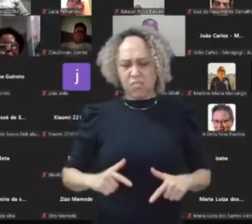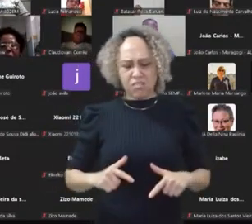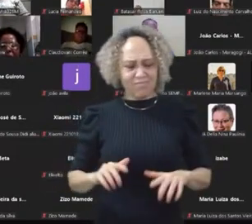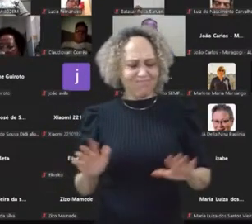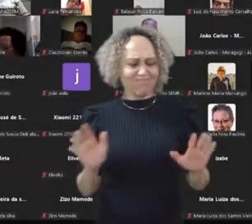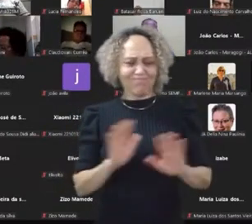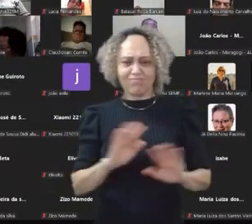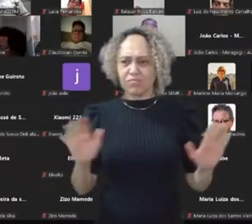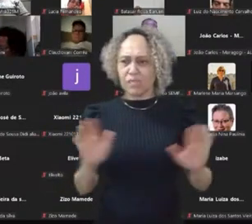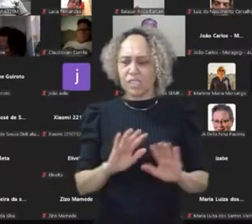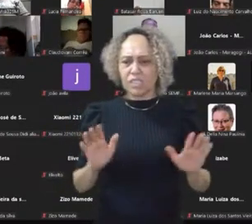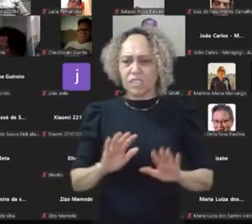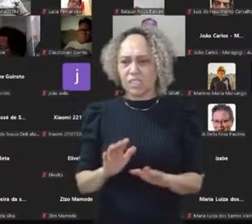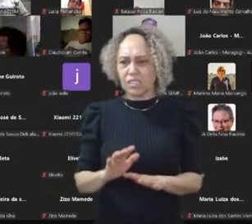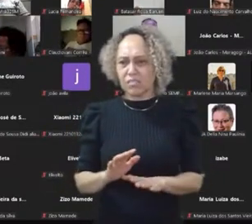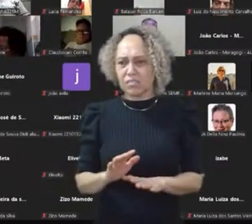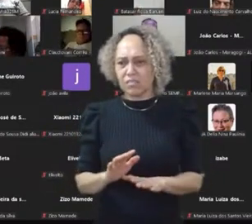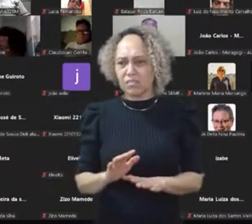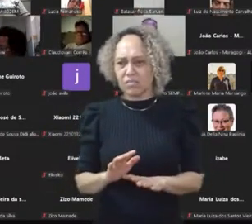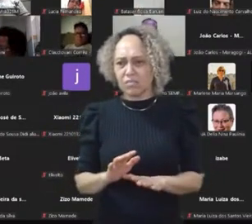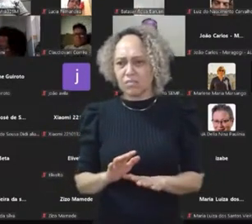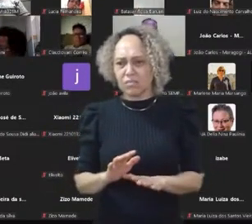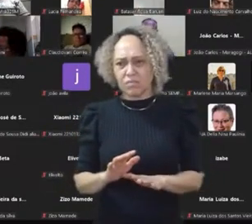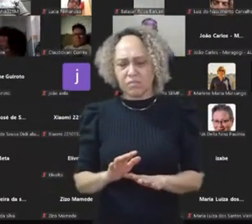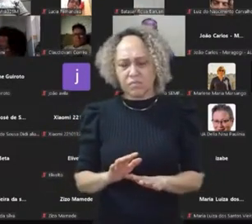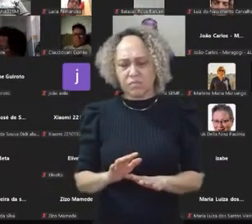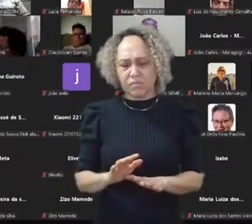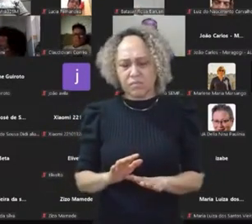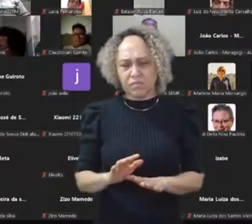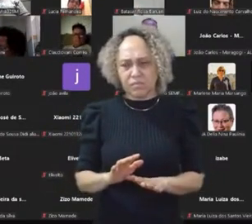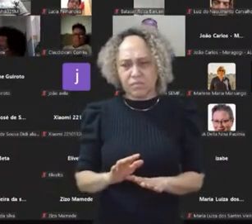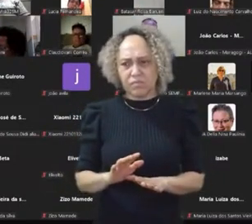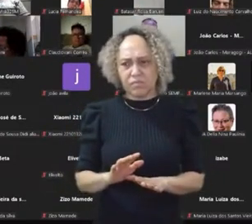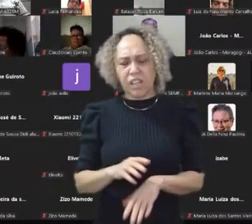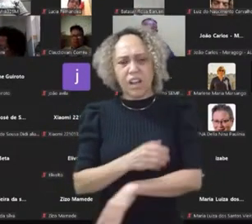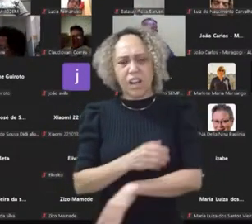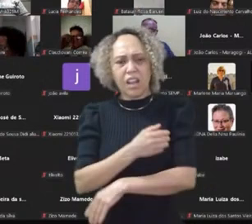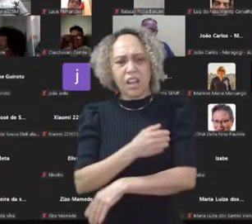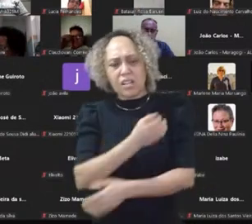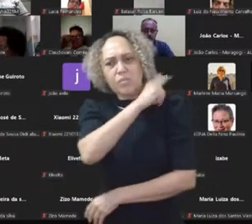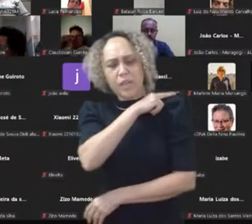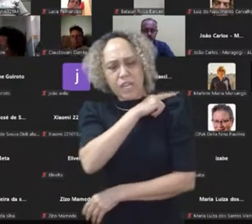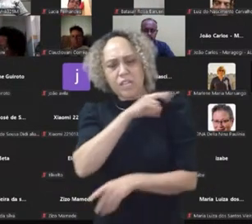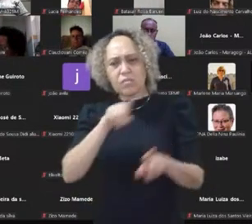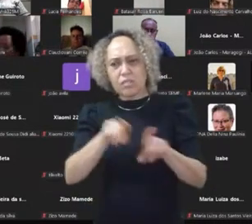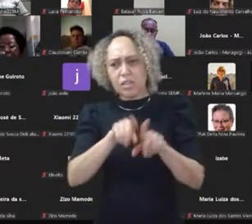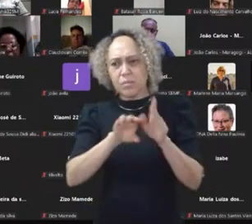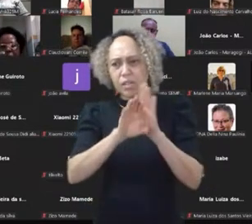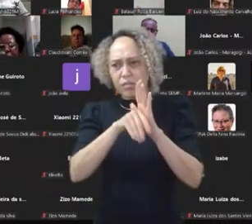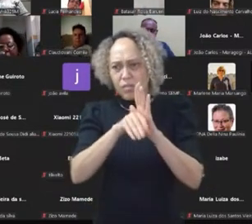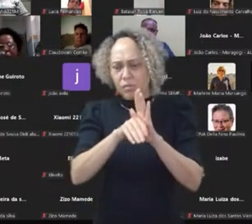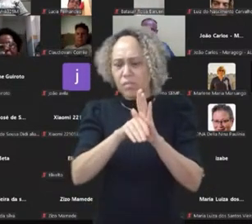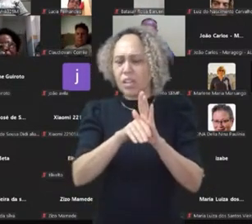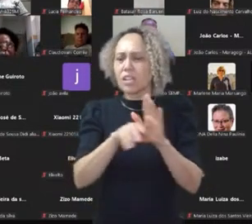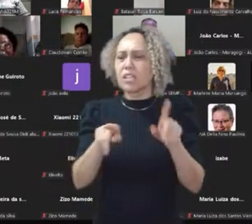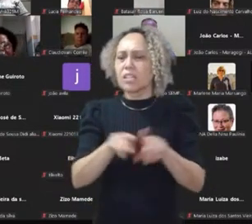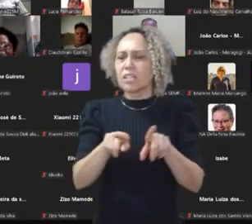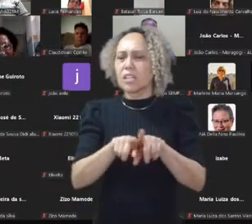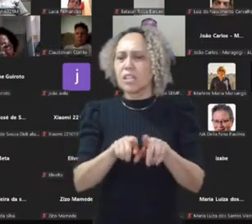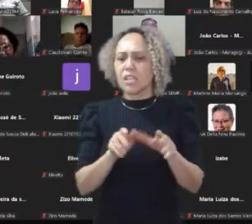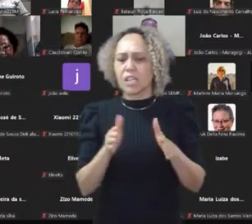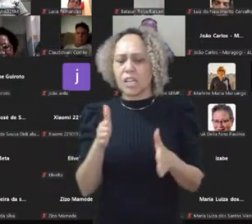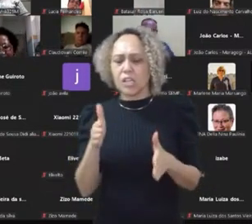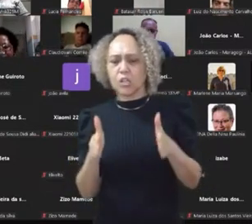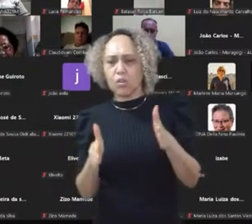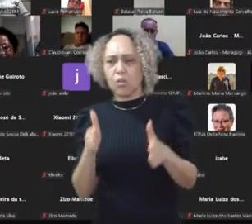Quem dirá as redes sociais e lá no ensino médio os conteúdos são também de programação de robótica os adolescentes